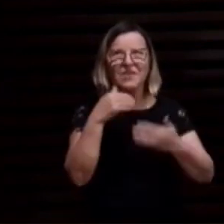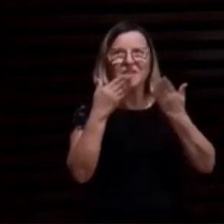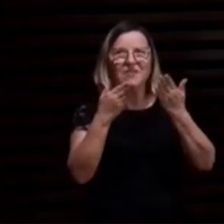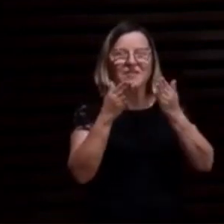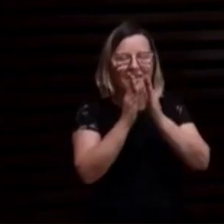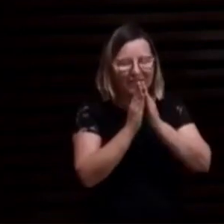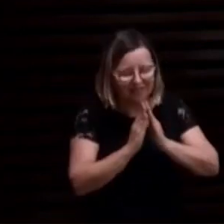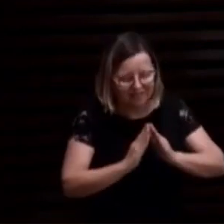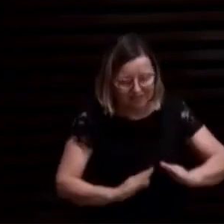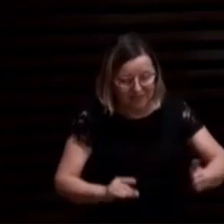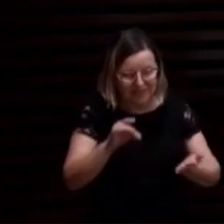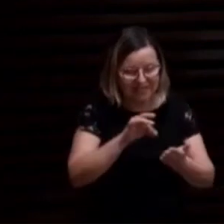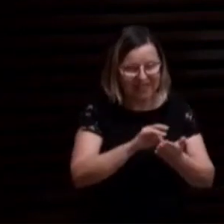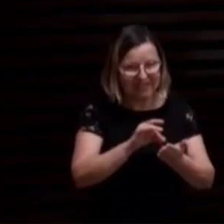Senhor.